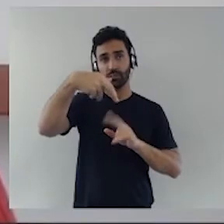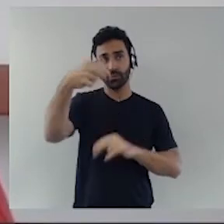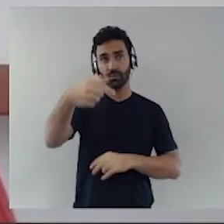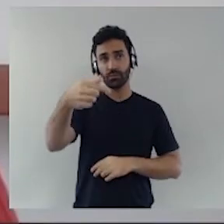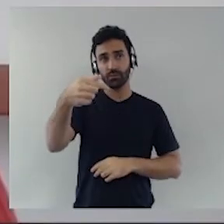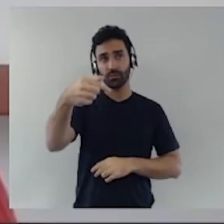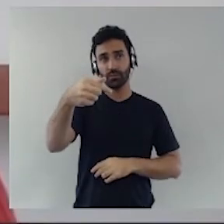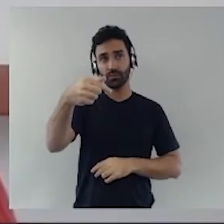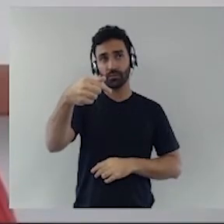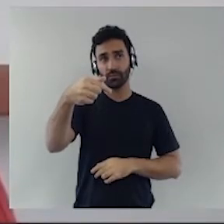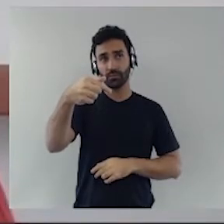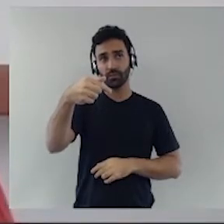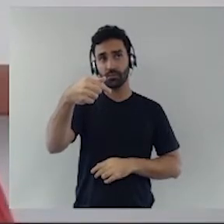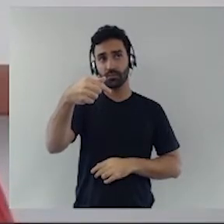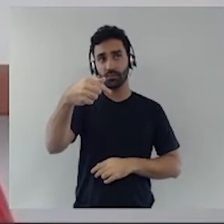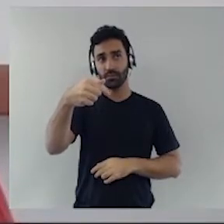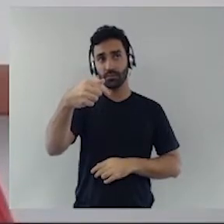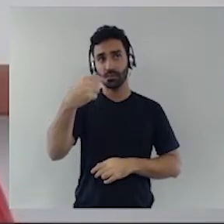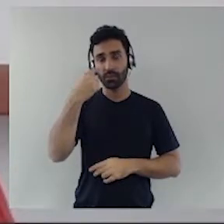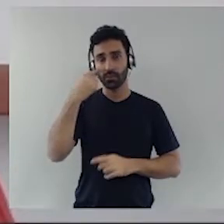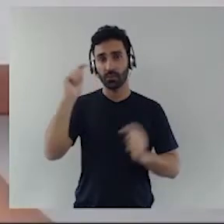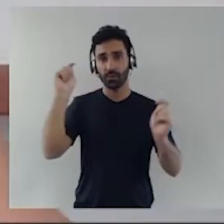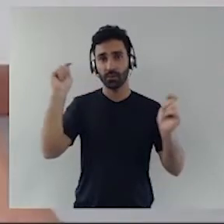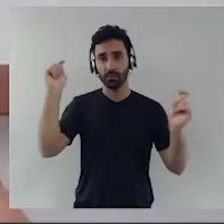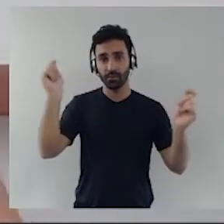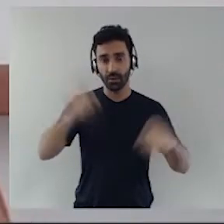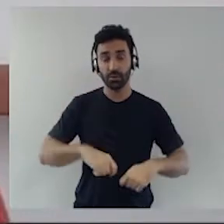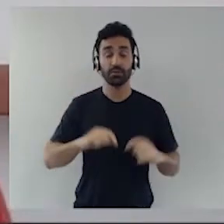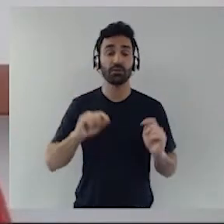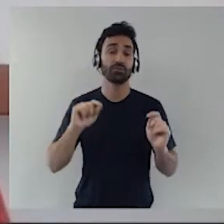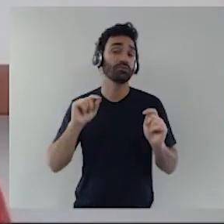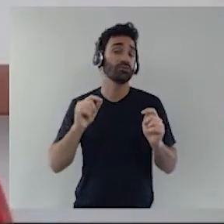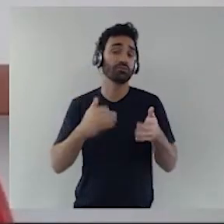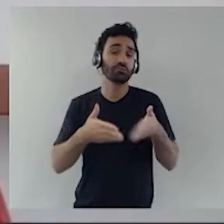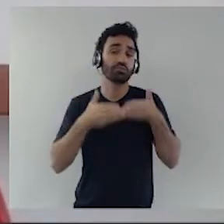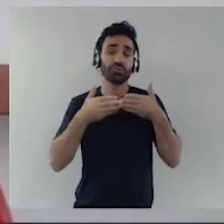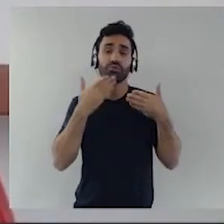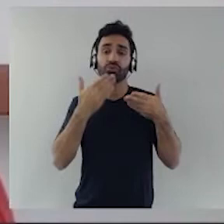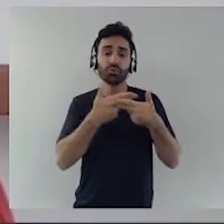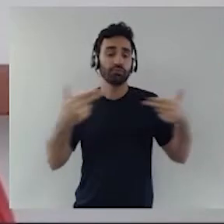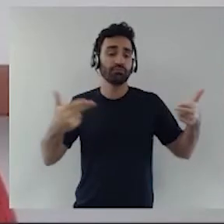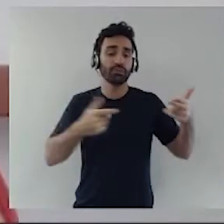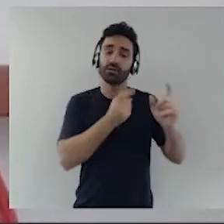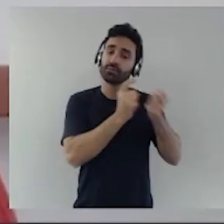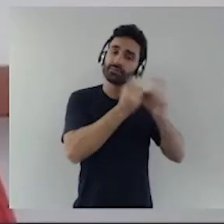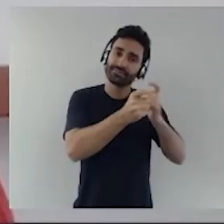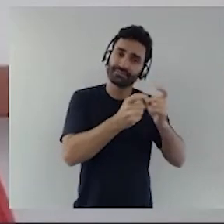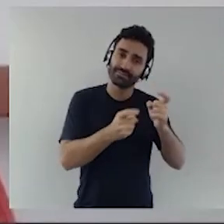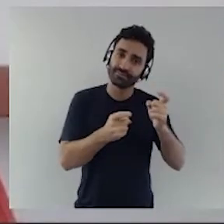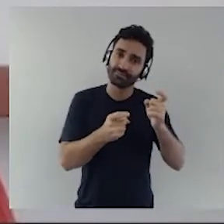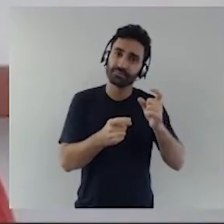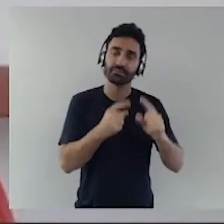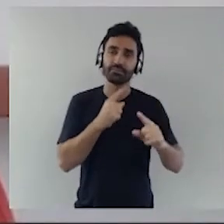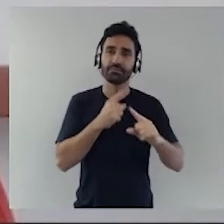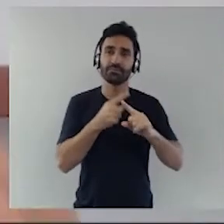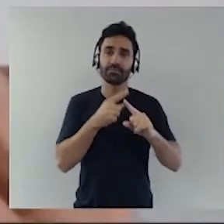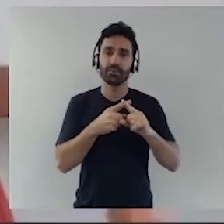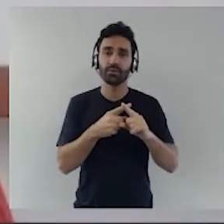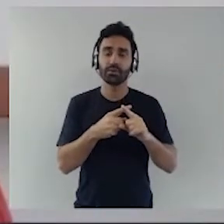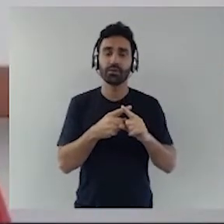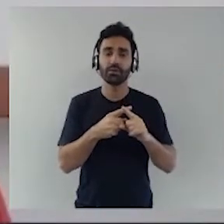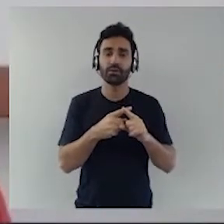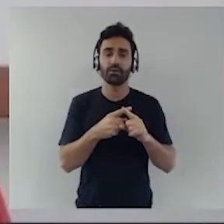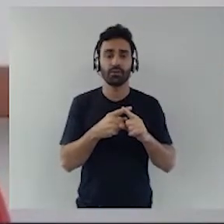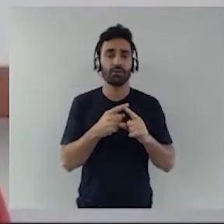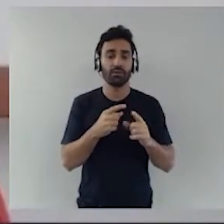sétimo a possibilidade de serem feitas requisições administrativas eu digo que ela ficou